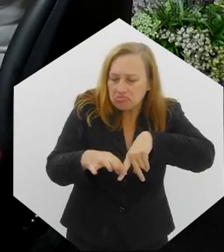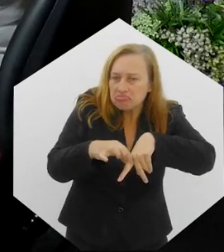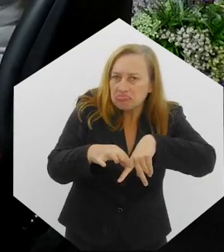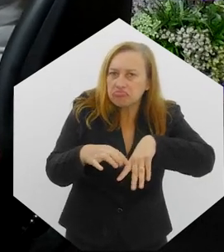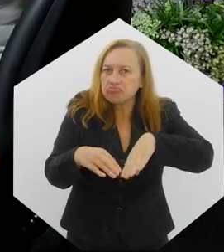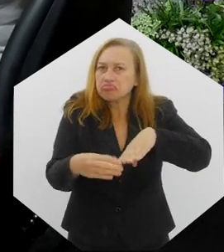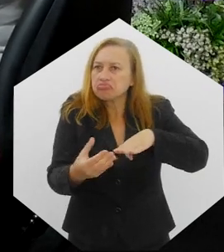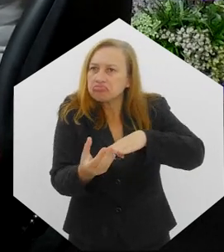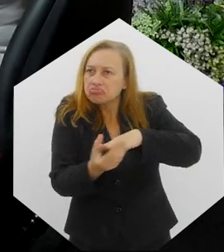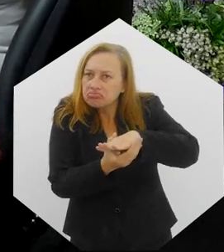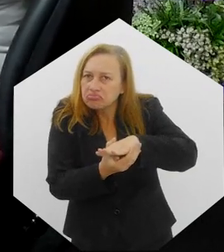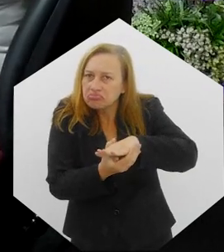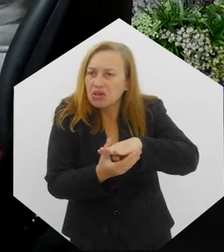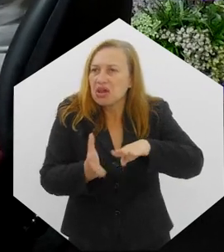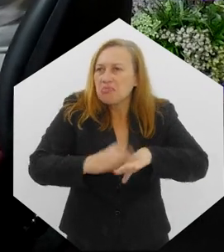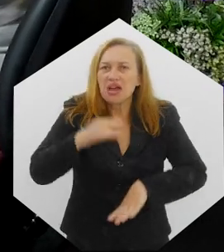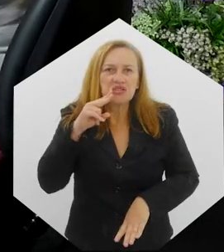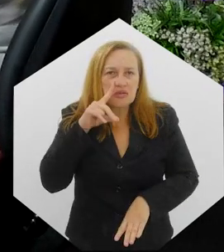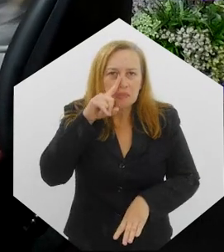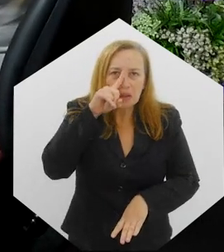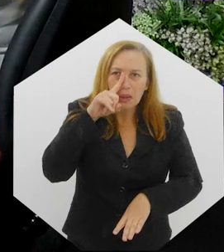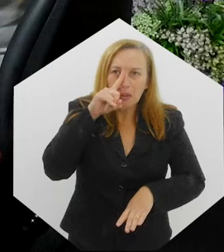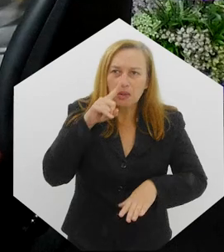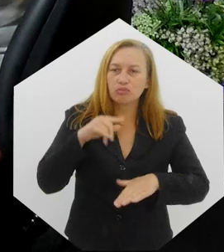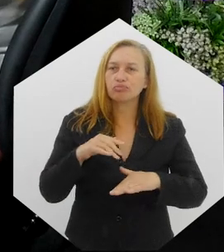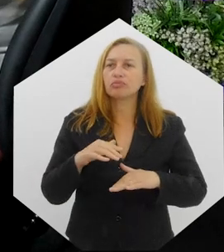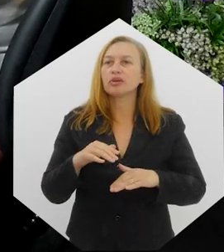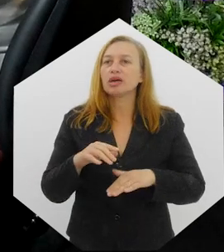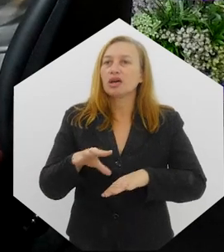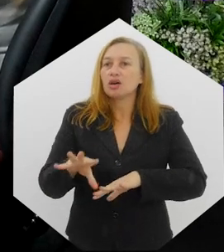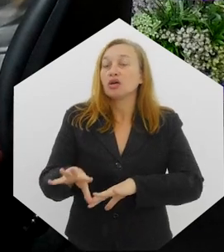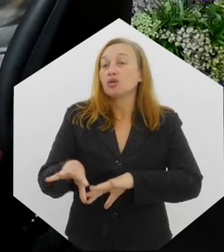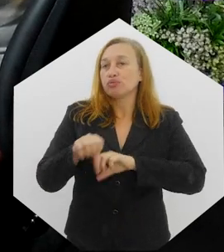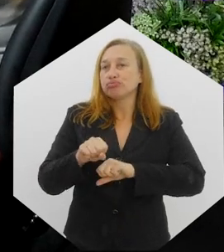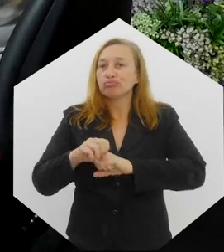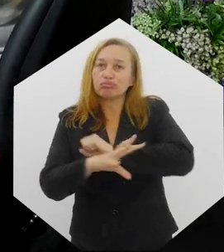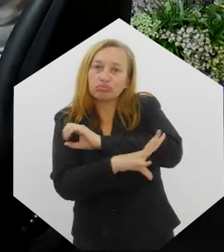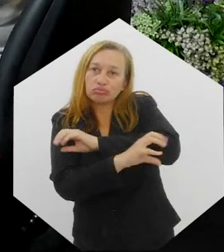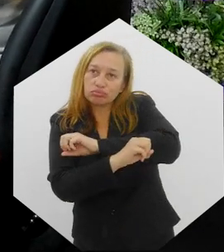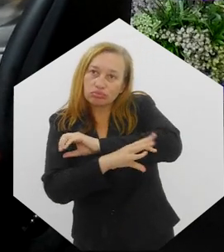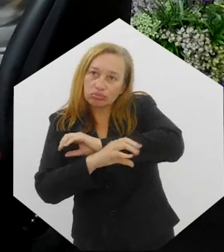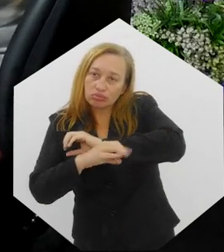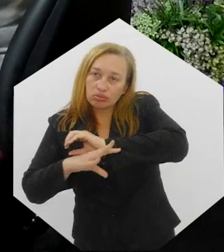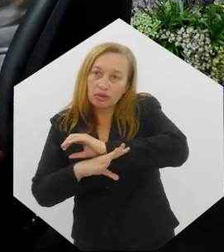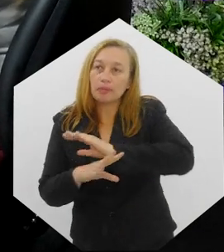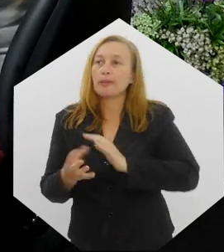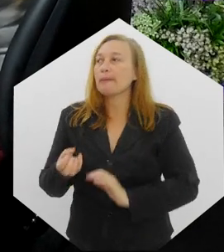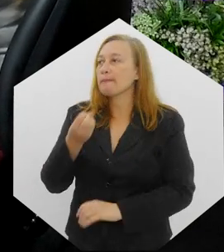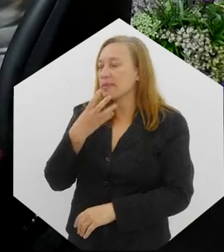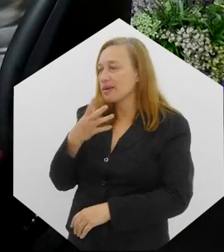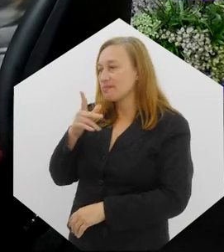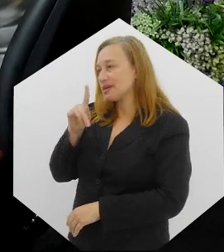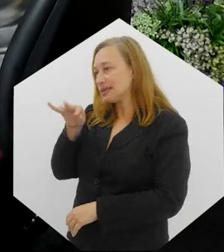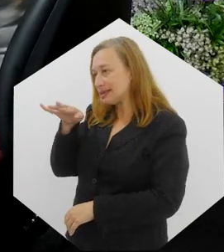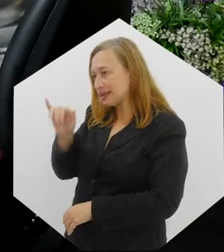que são mais perigosas para o desenvolvimento de trombose? Sim, Priscila, a gente tem